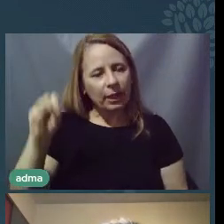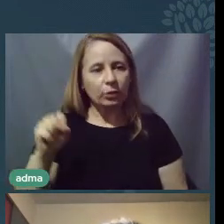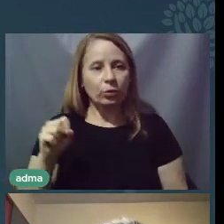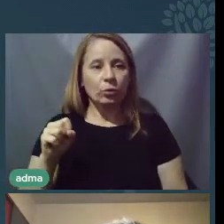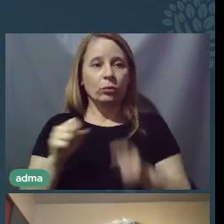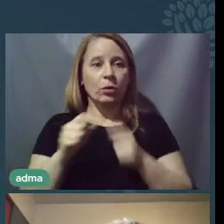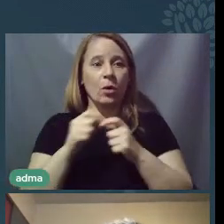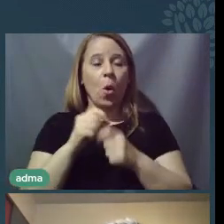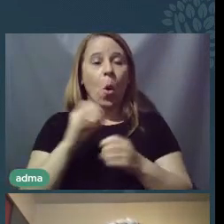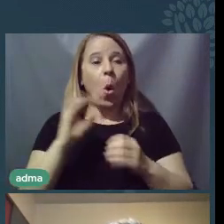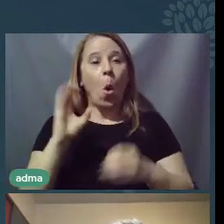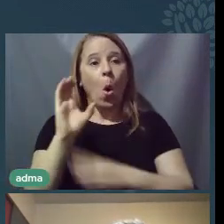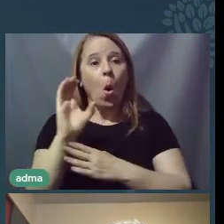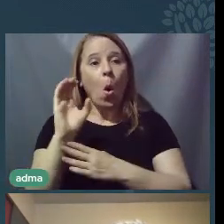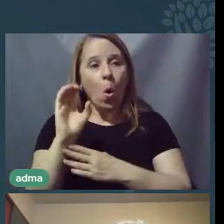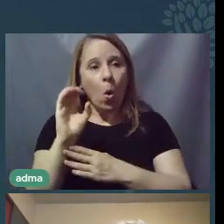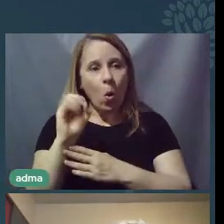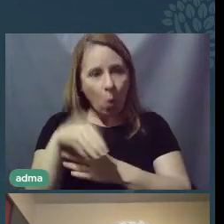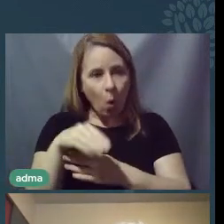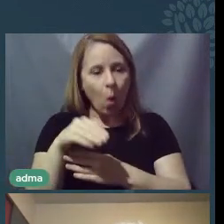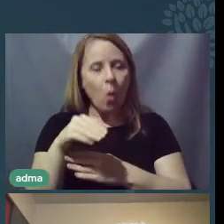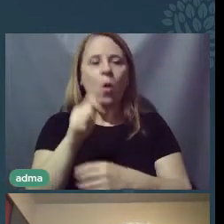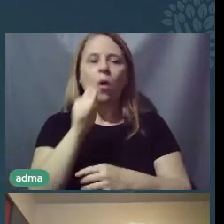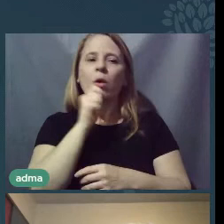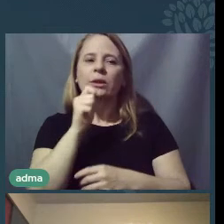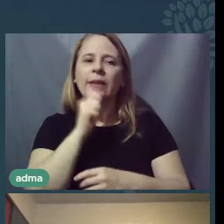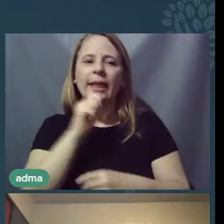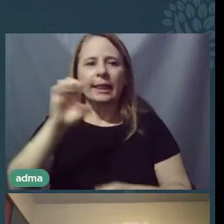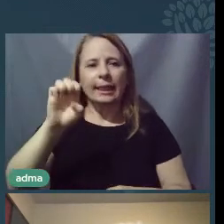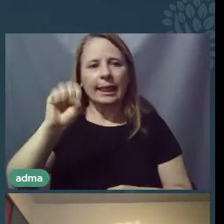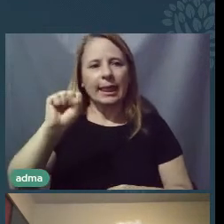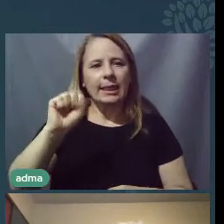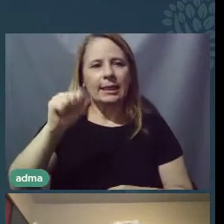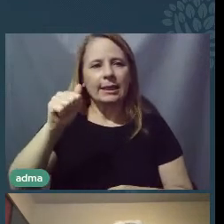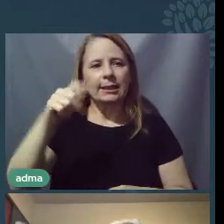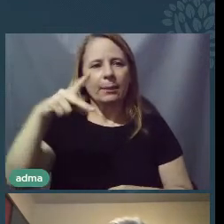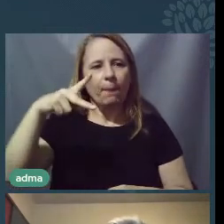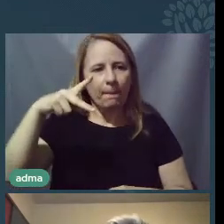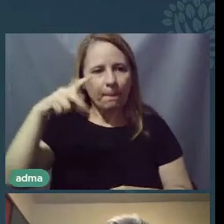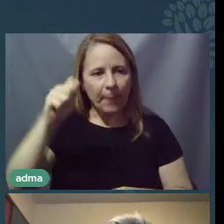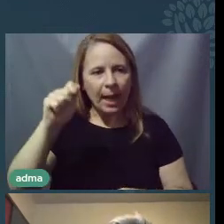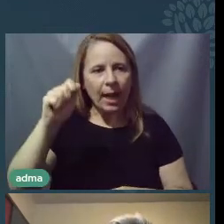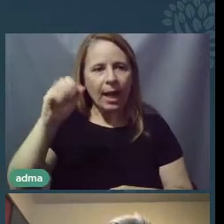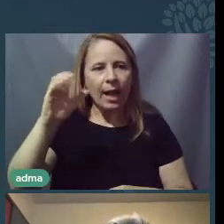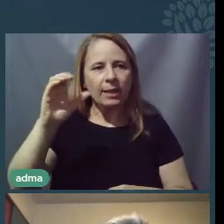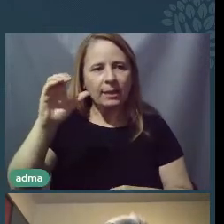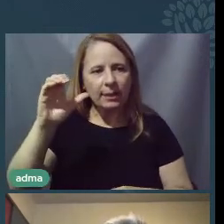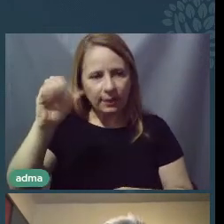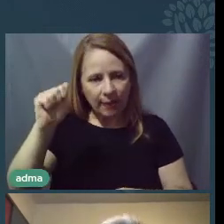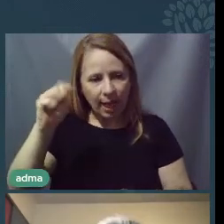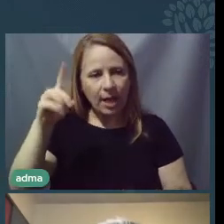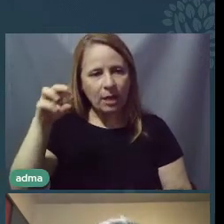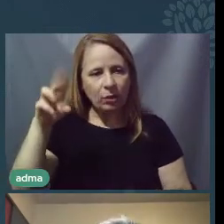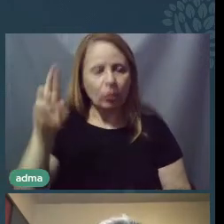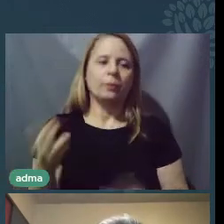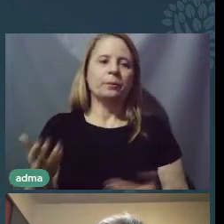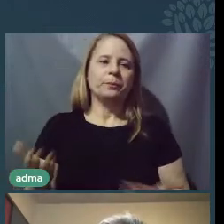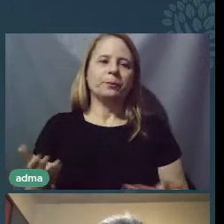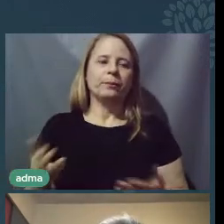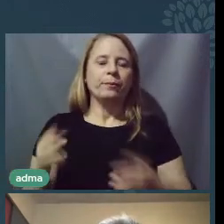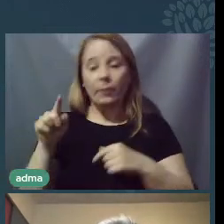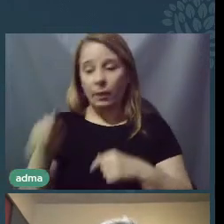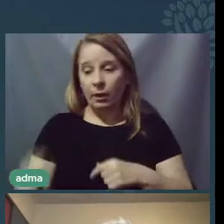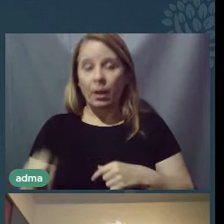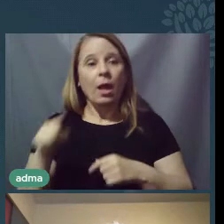de forma correta. Também a desatenção. A criança está prestando atenção em outra coisa e não